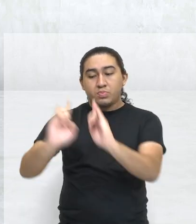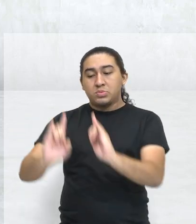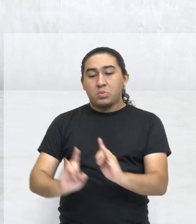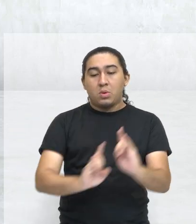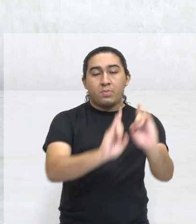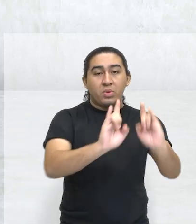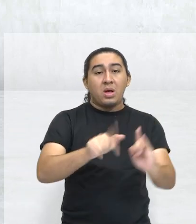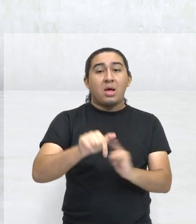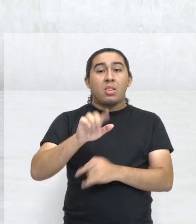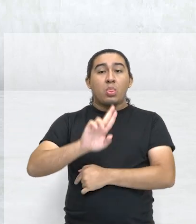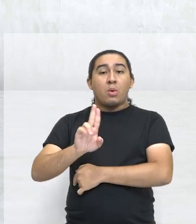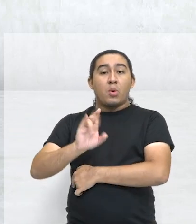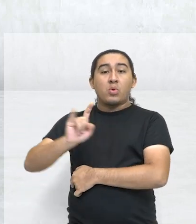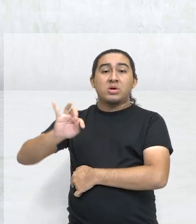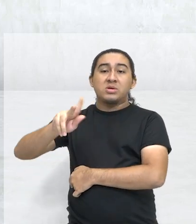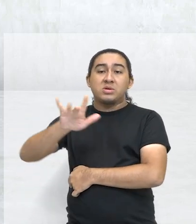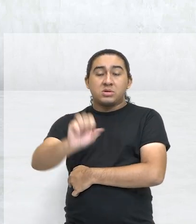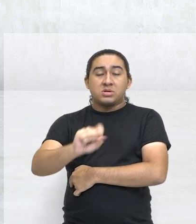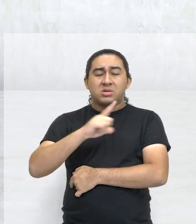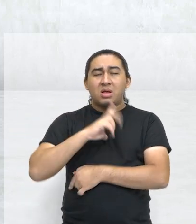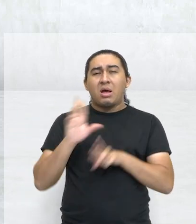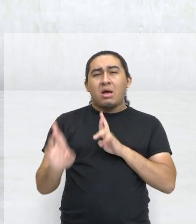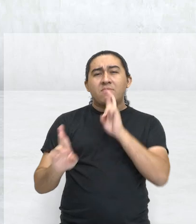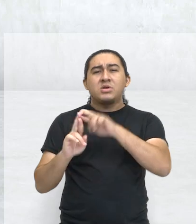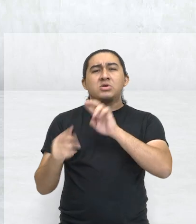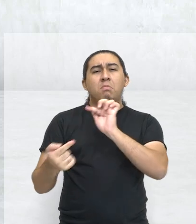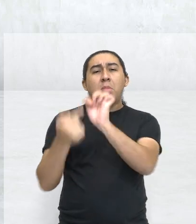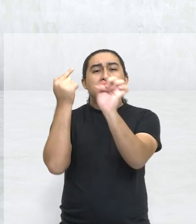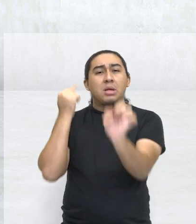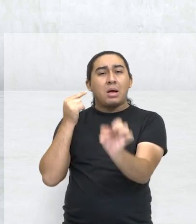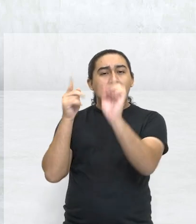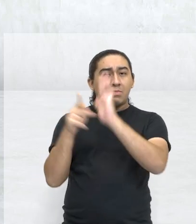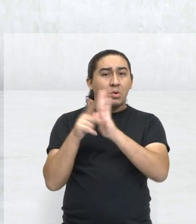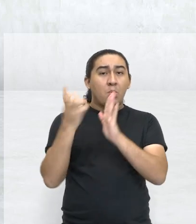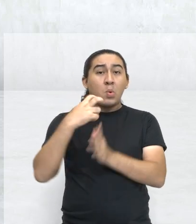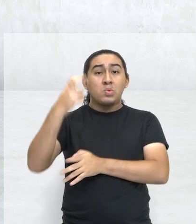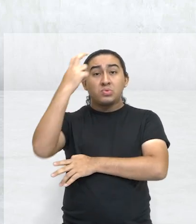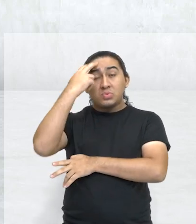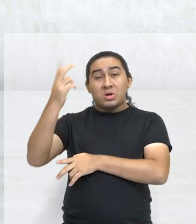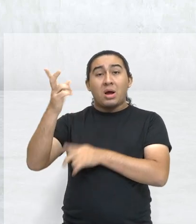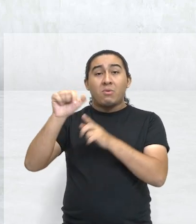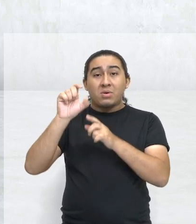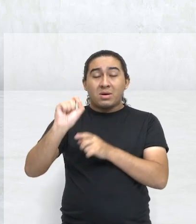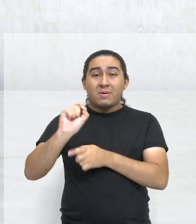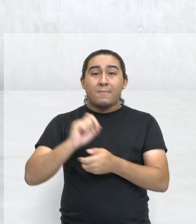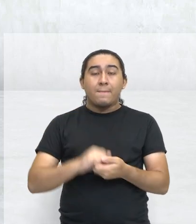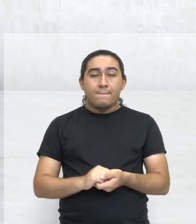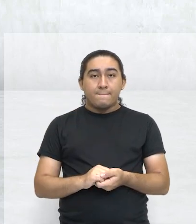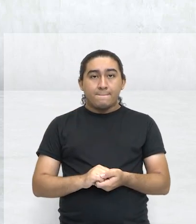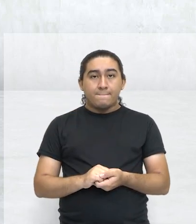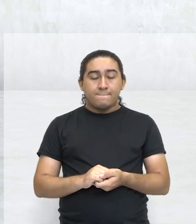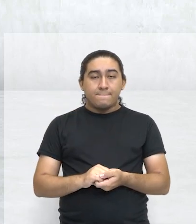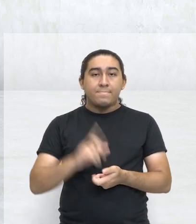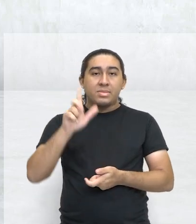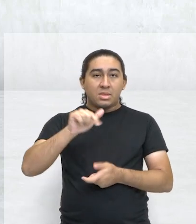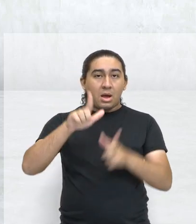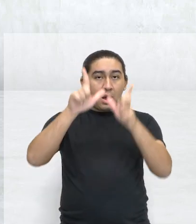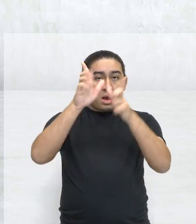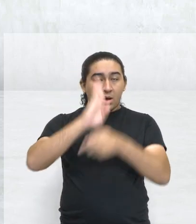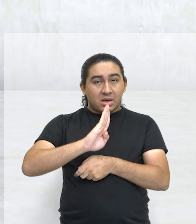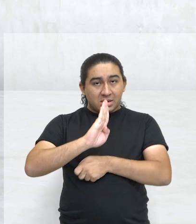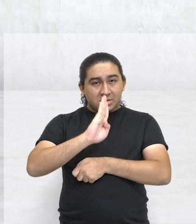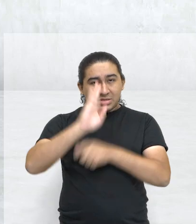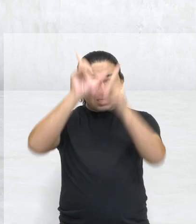aí, esse Salão Nobre, ao redor dele, ele é todo circulado pelas colunas, tá? As colunas coríntias, que